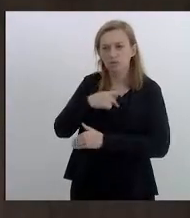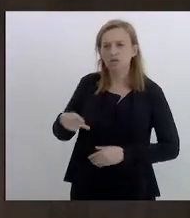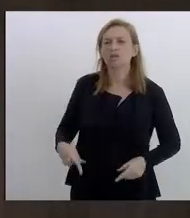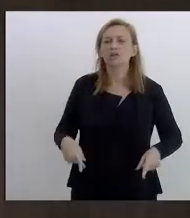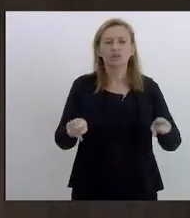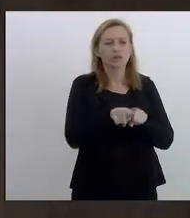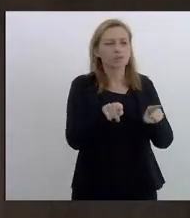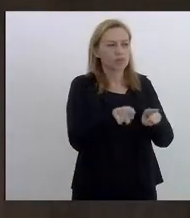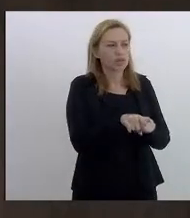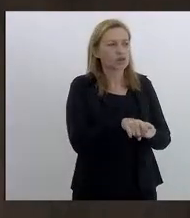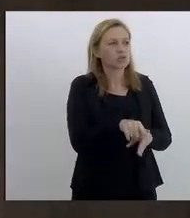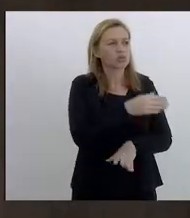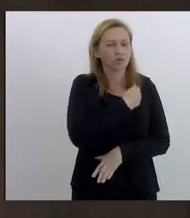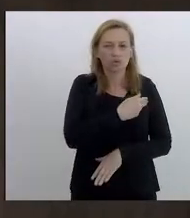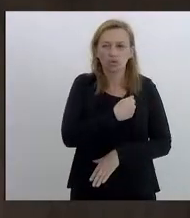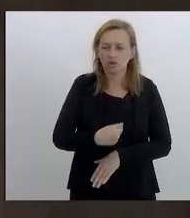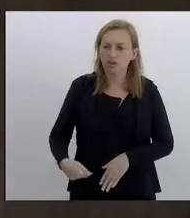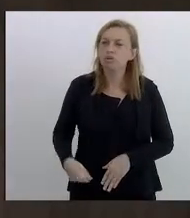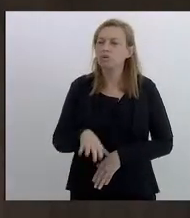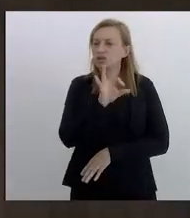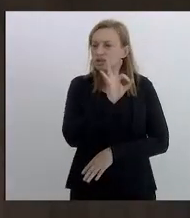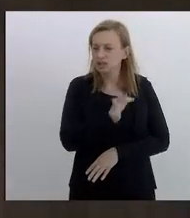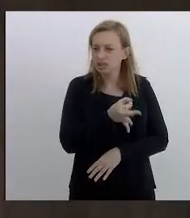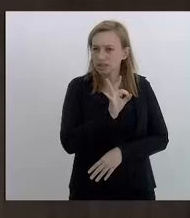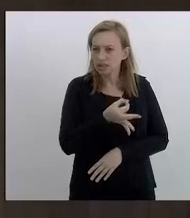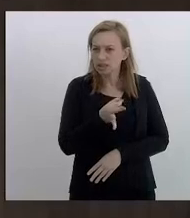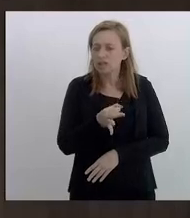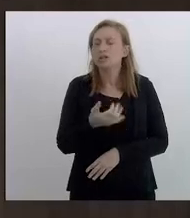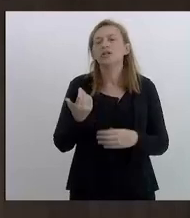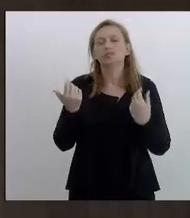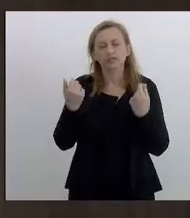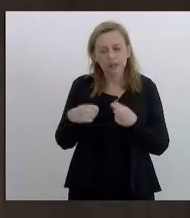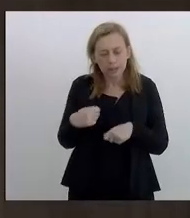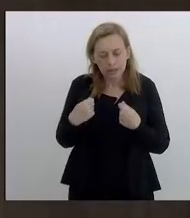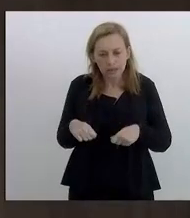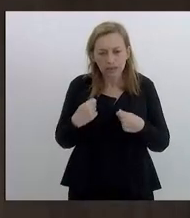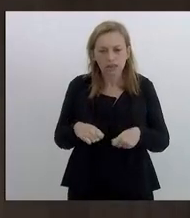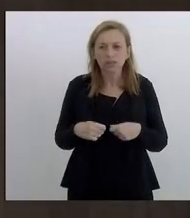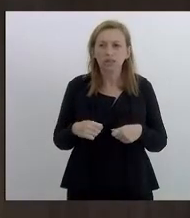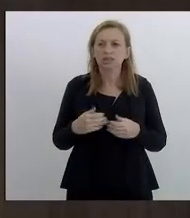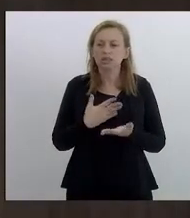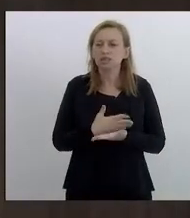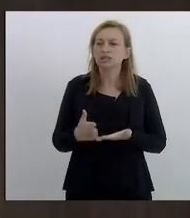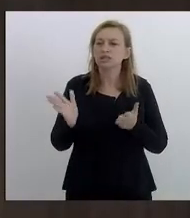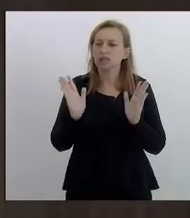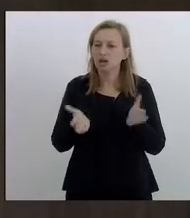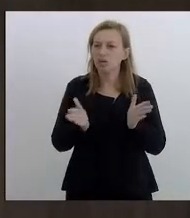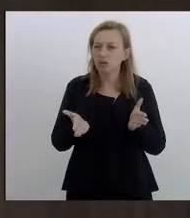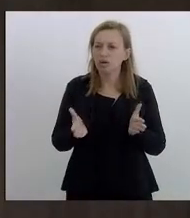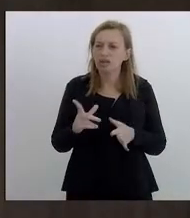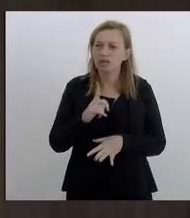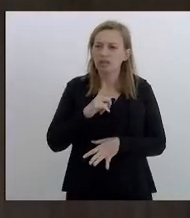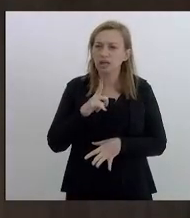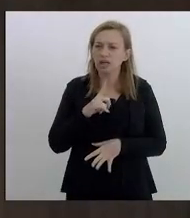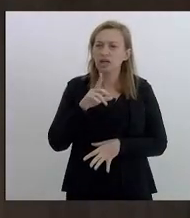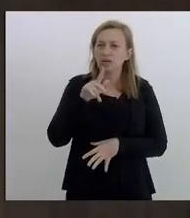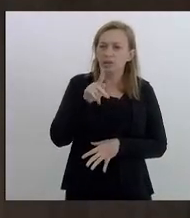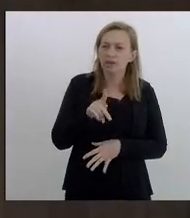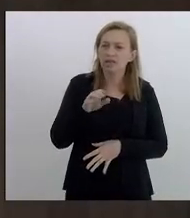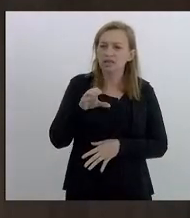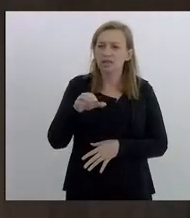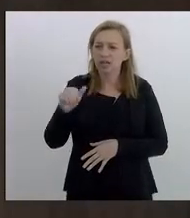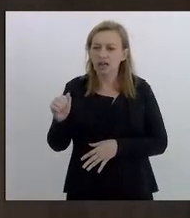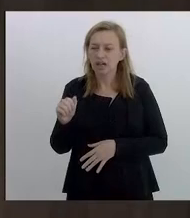encaminhamento do governador é que, de fato, é preciso que, se a partir de agora, haja o IPCA